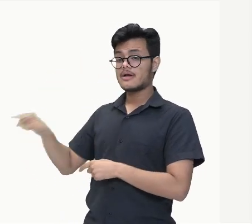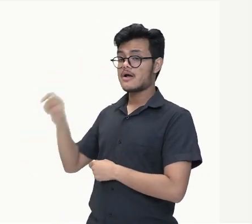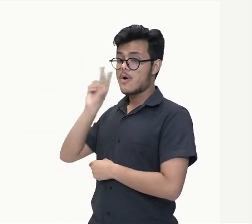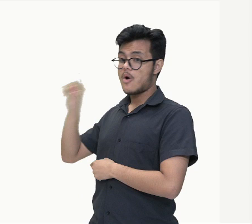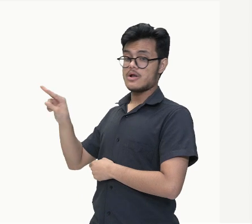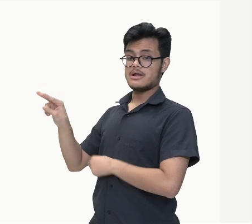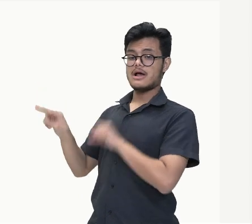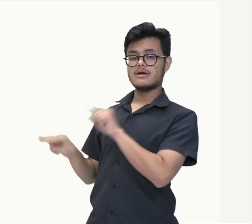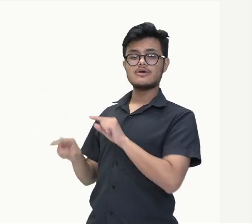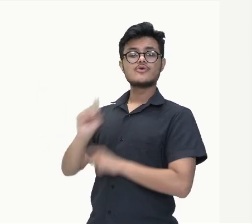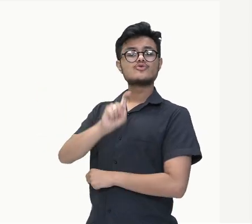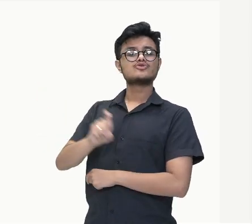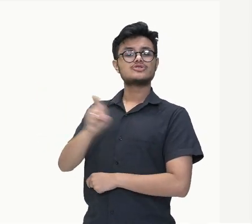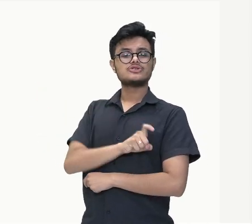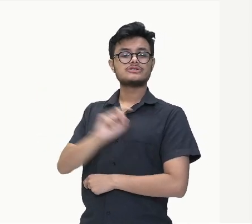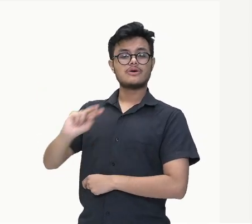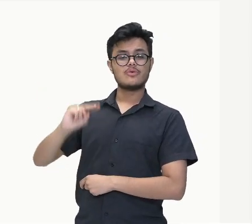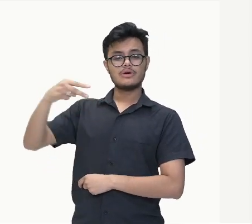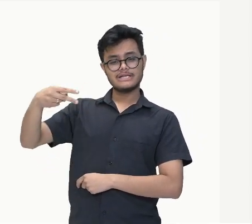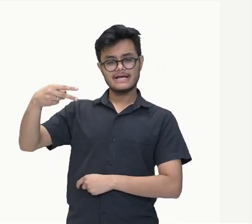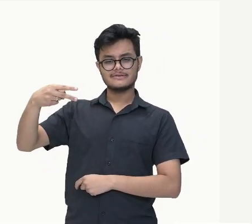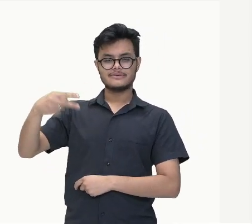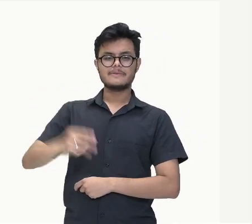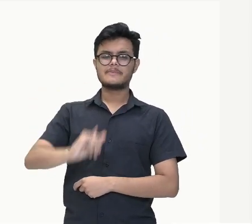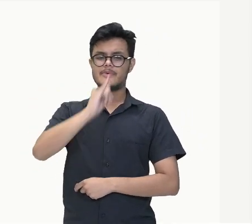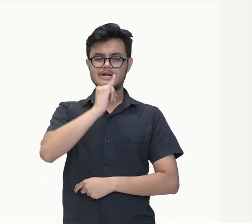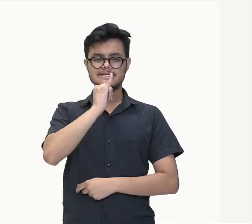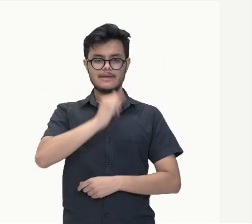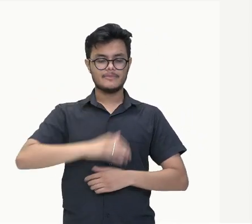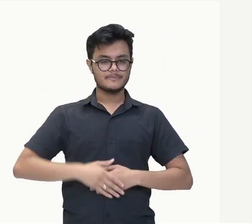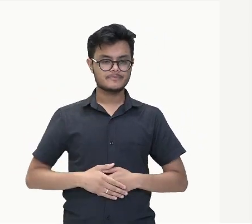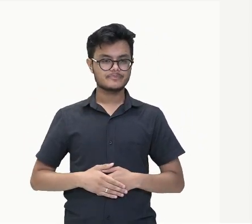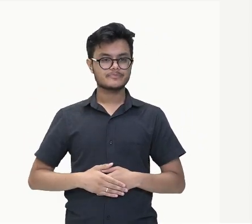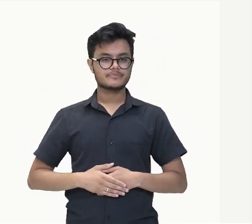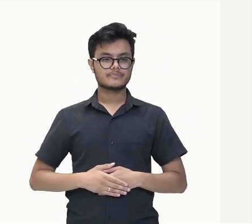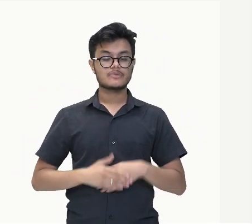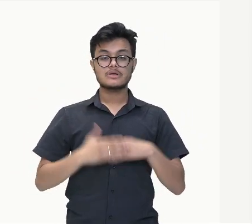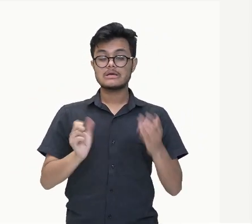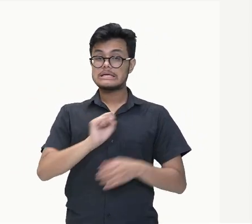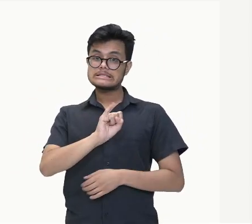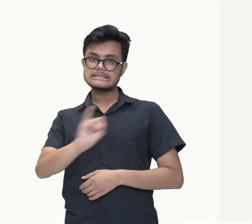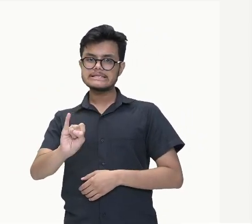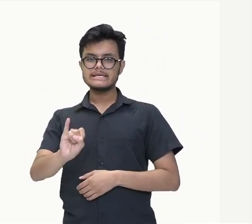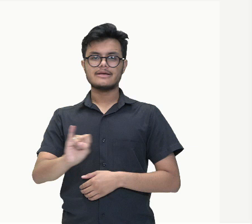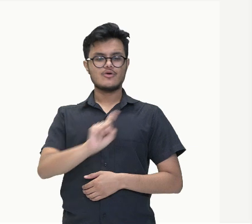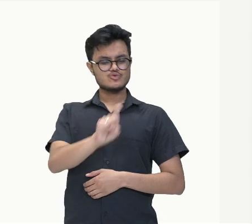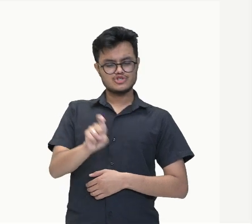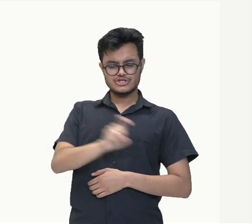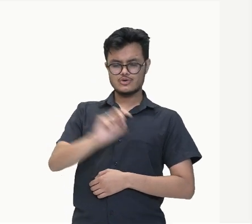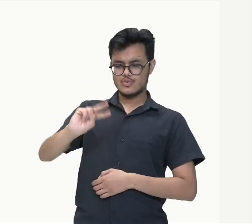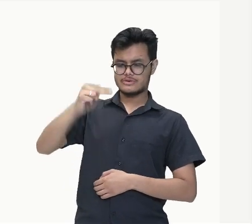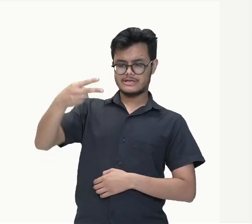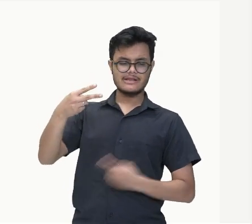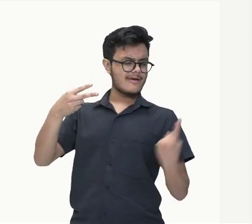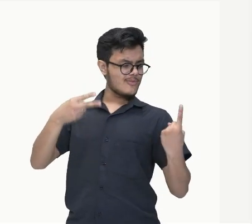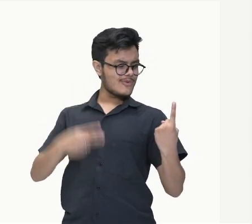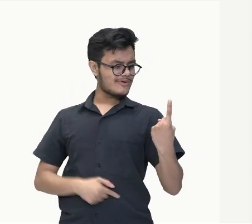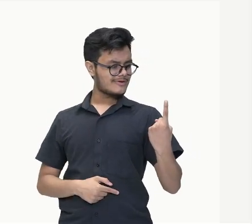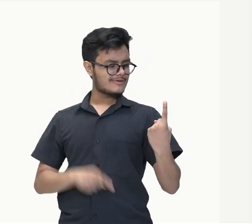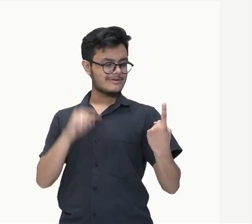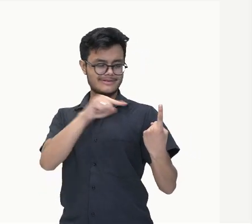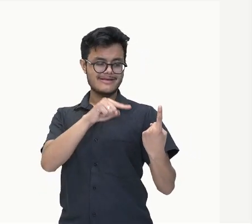olhar o x ao quadrado. Veja que, nesse caso aí, o valor do coeficiente, que nessa situação é